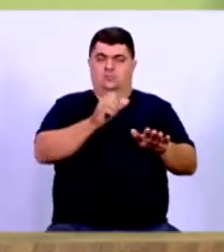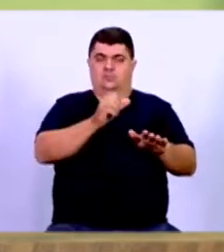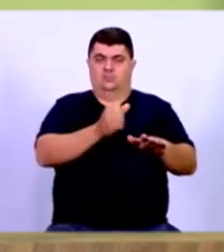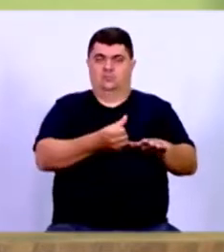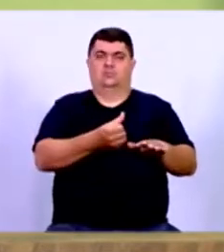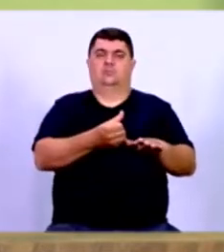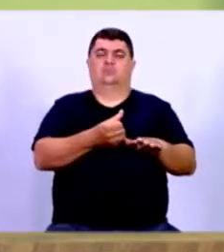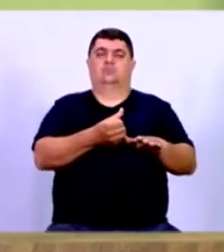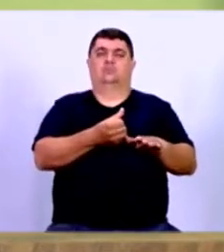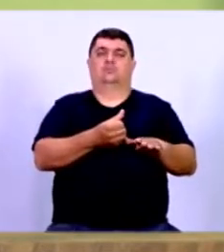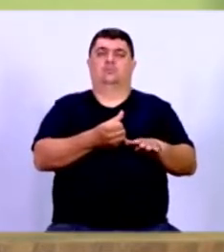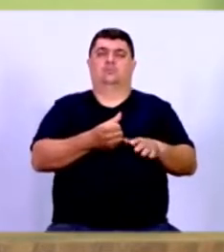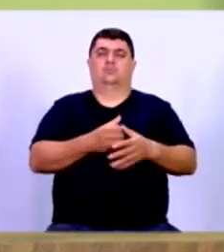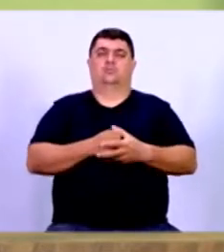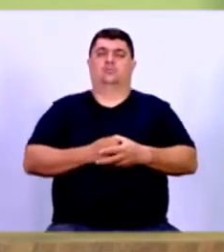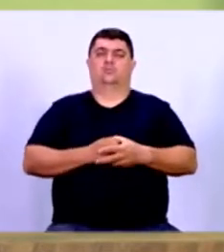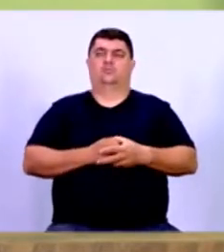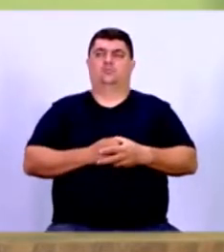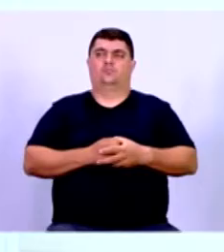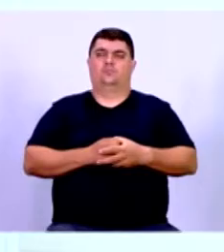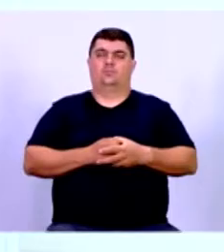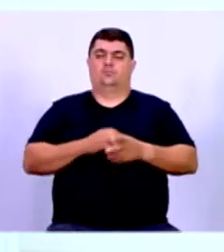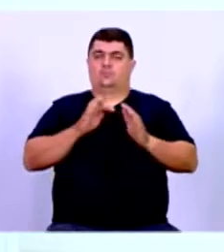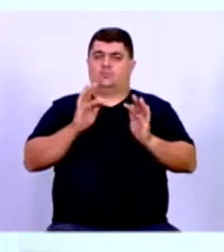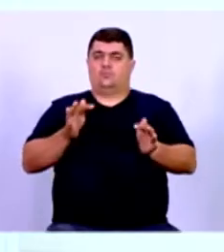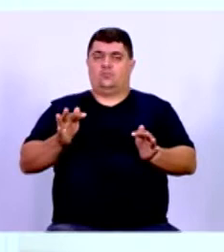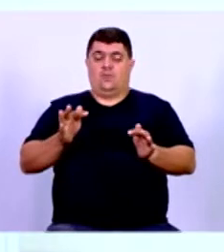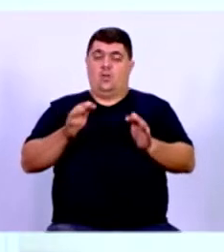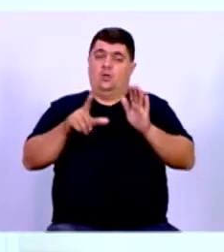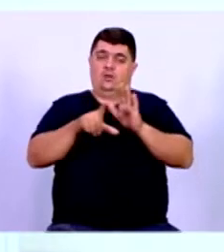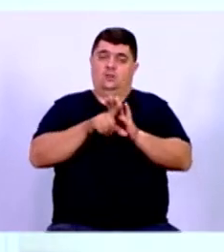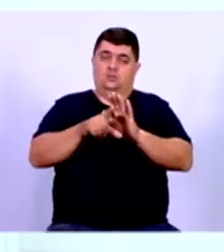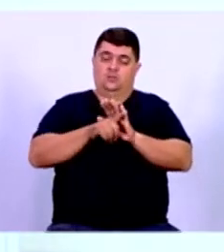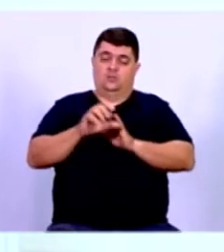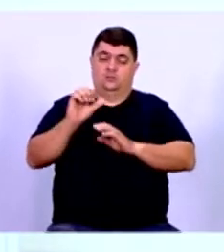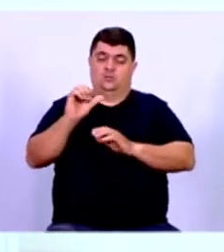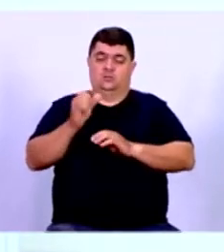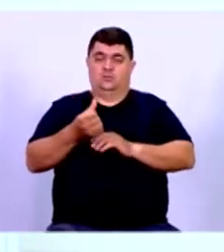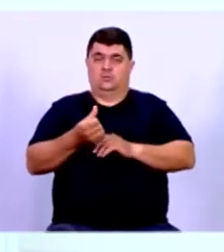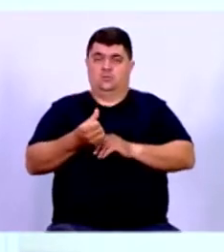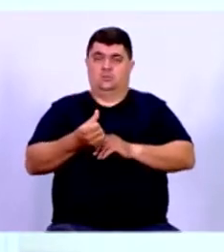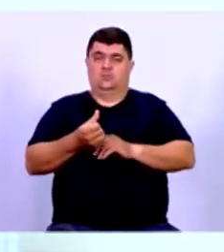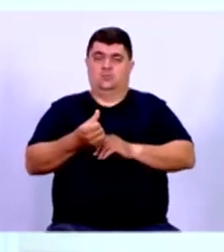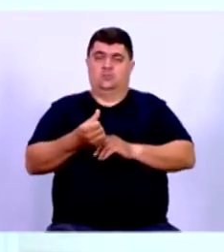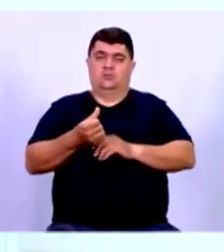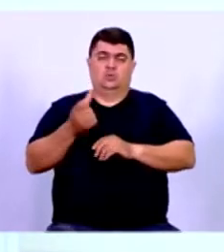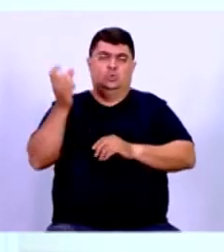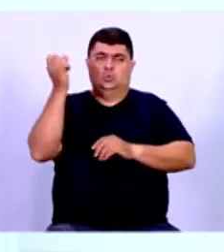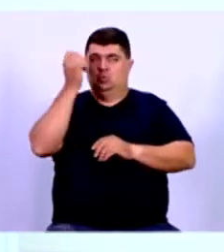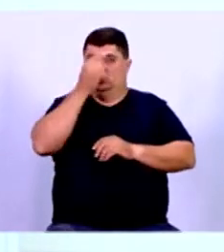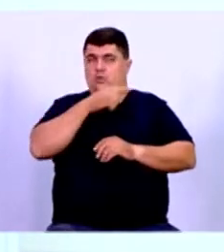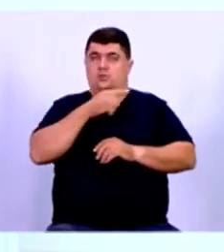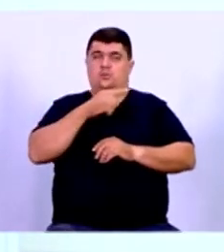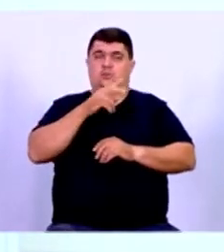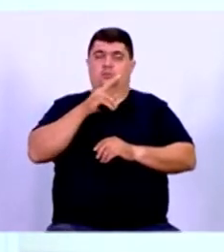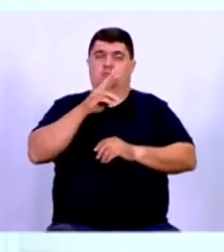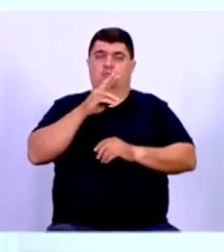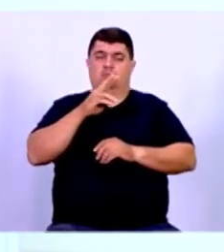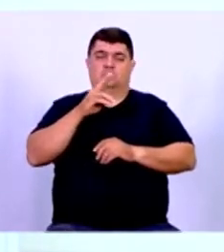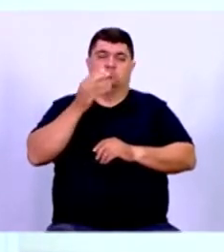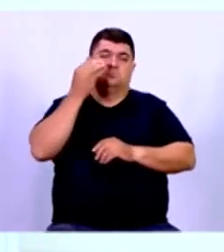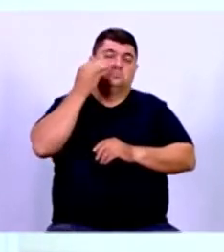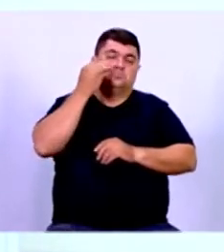tem que cumprir a risca essas 6 horas. O comum previsto pela legislação é 6 horas e raramente você vê outro tipo